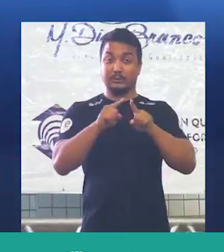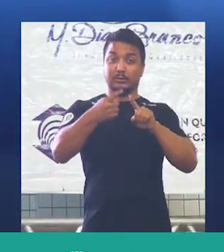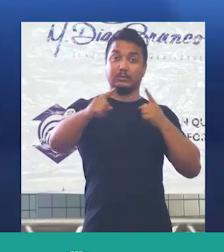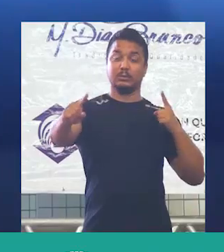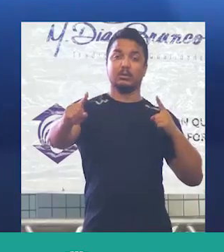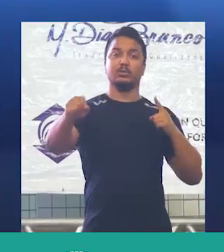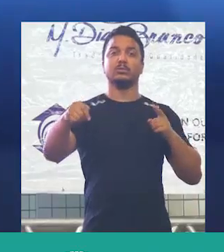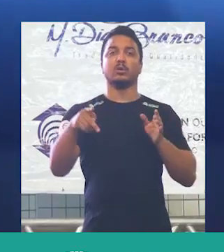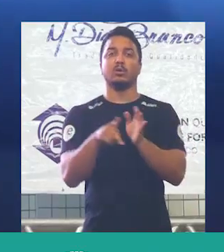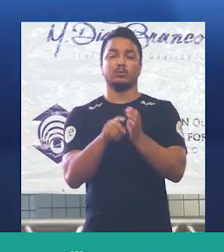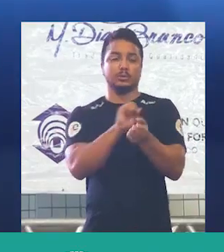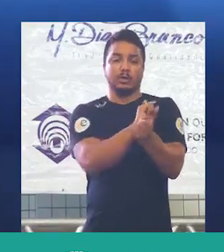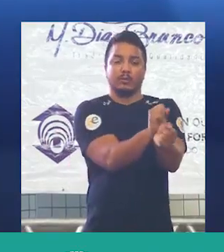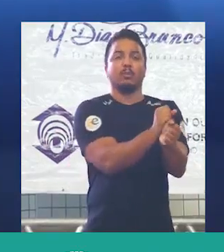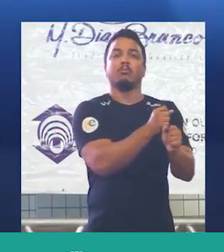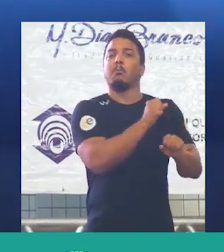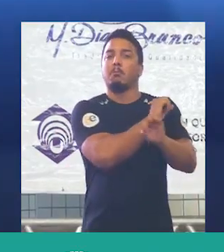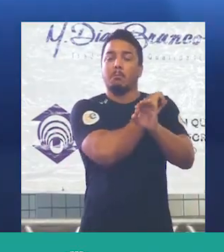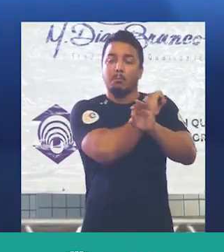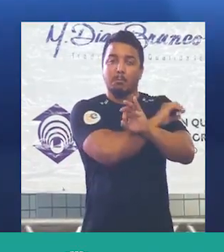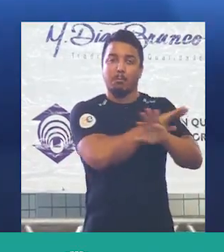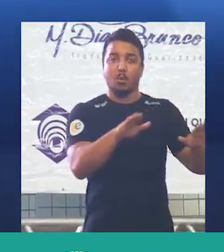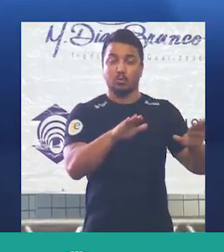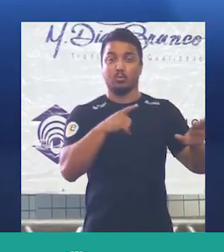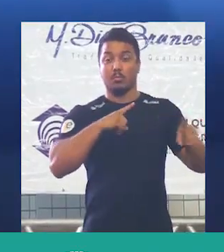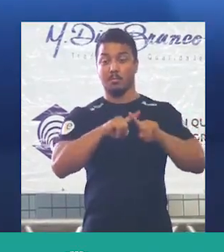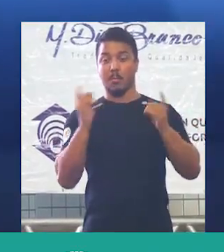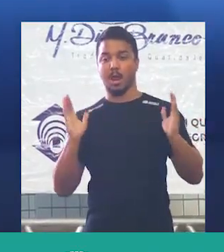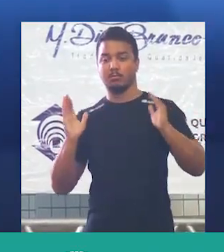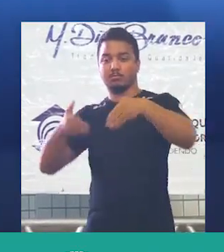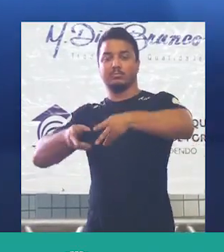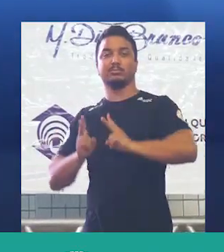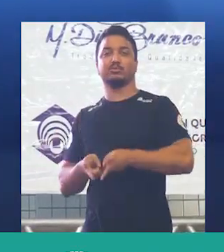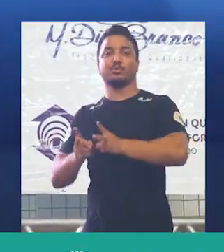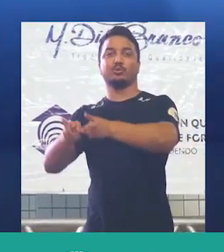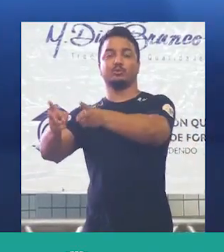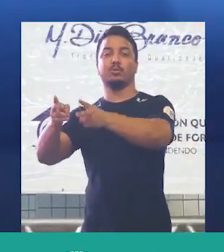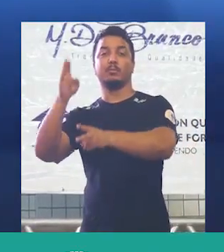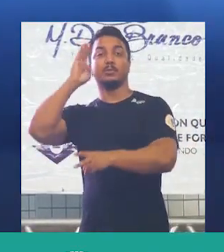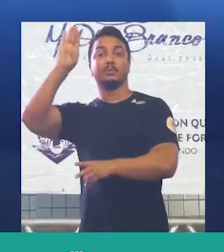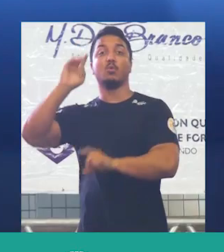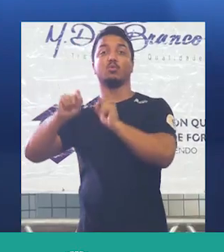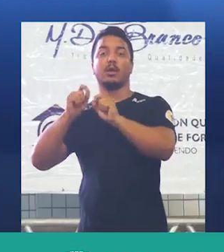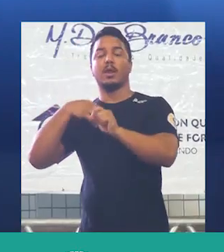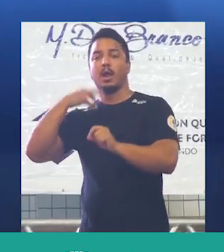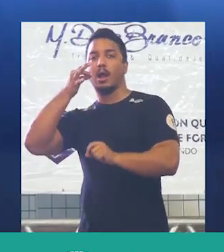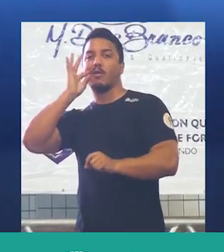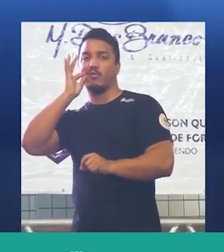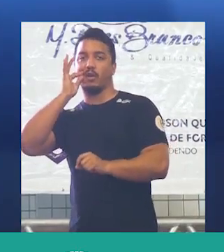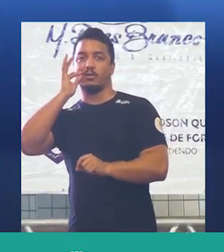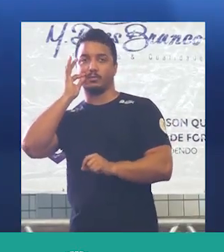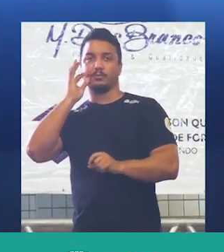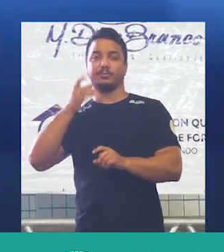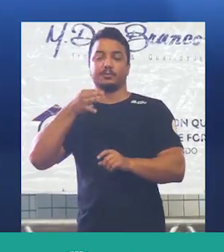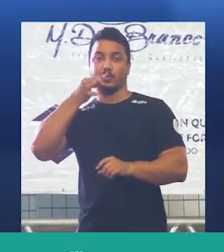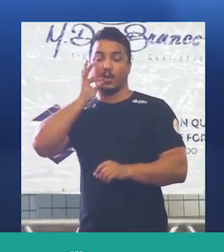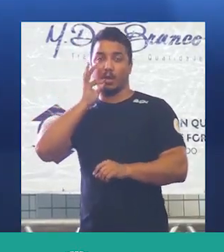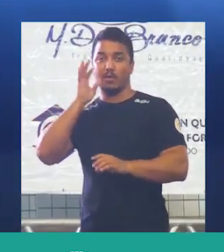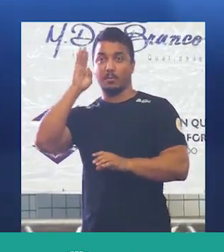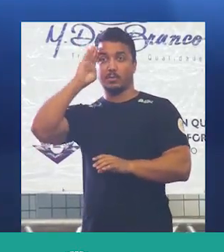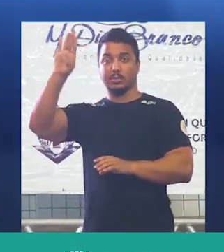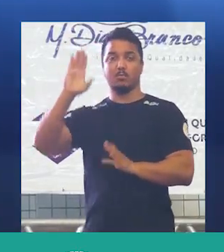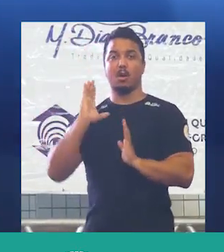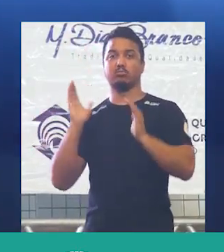a escravidão, o resto continuava. Só que o principal produto agora era o café.